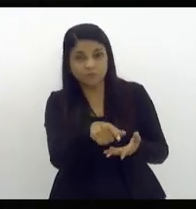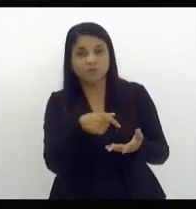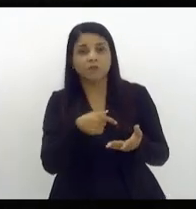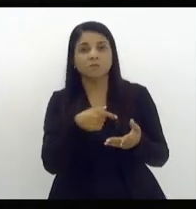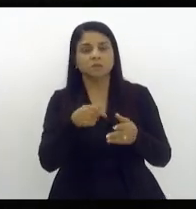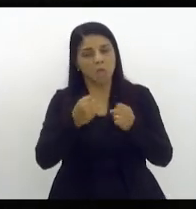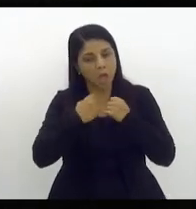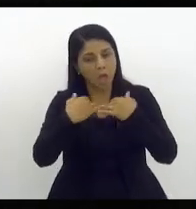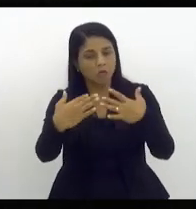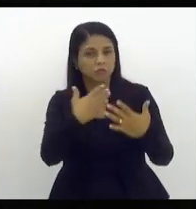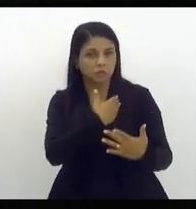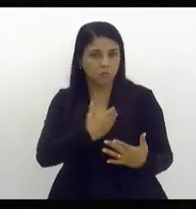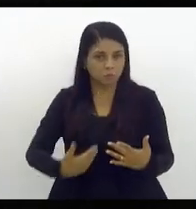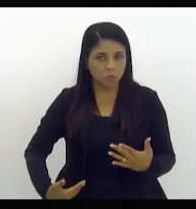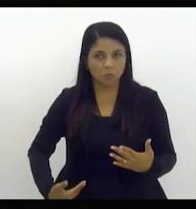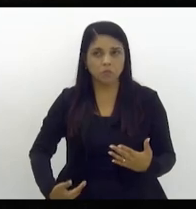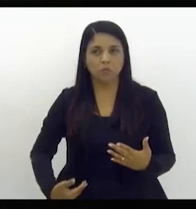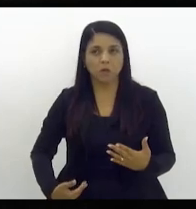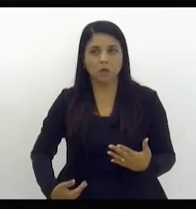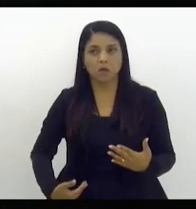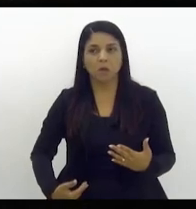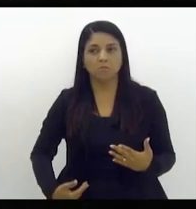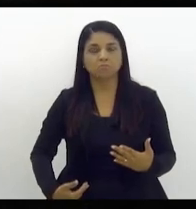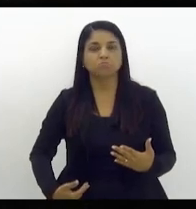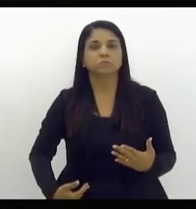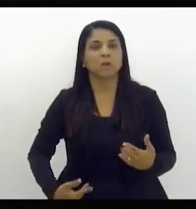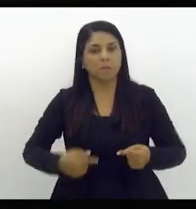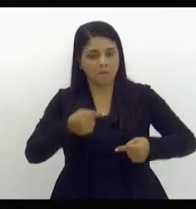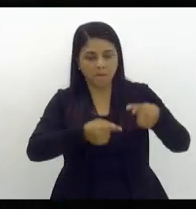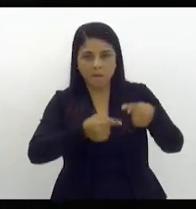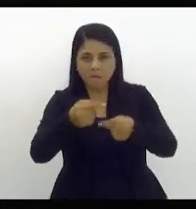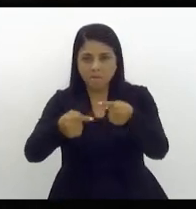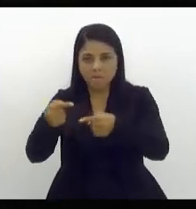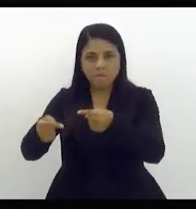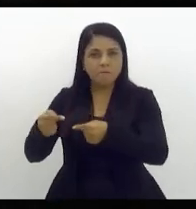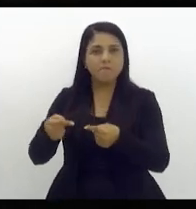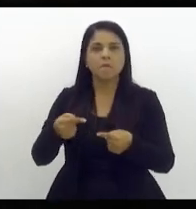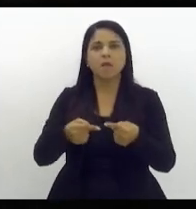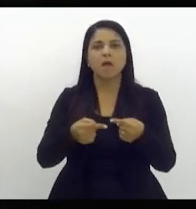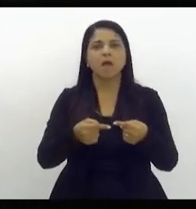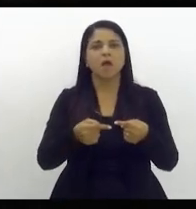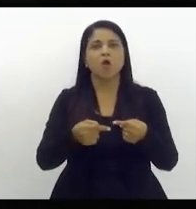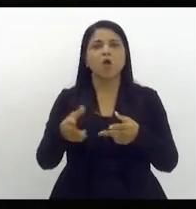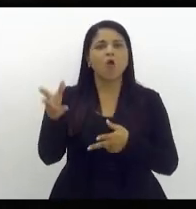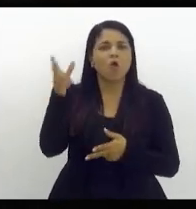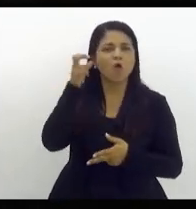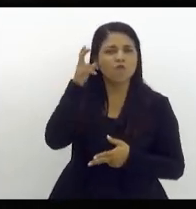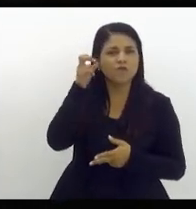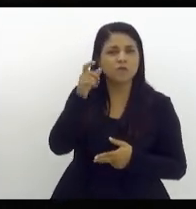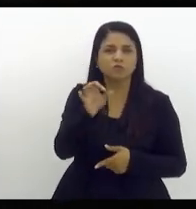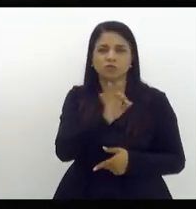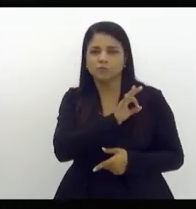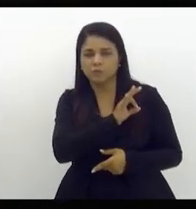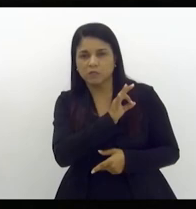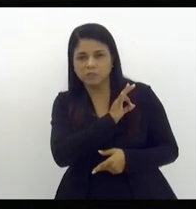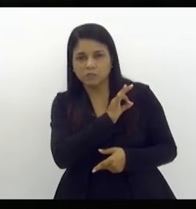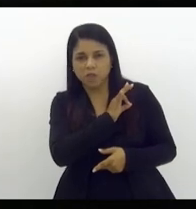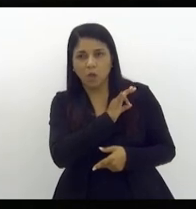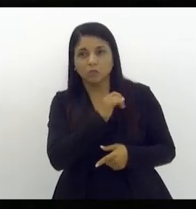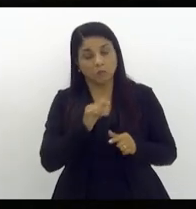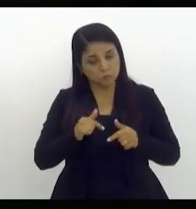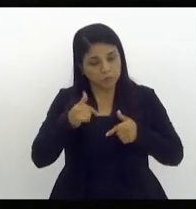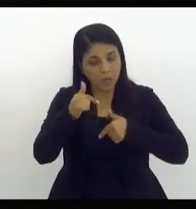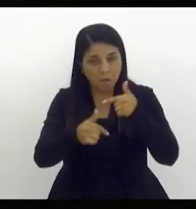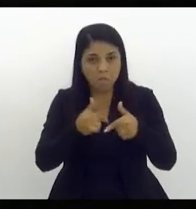nossa audiência pública. Acho que a gente pode ampliar e qualificar mais esse debate, ouvir os agentes. Acho que é o nosso